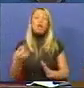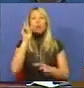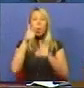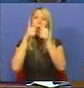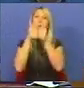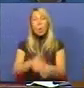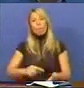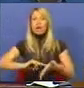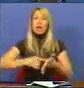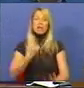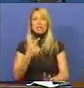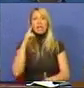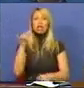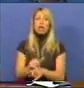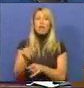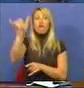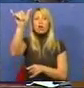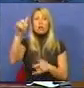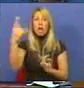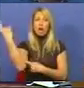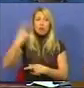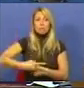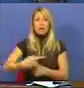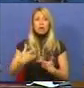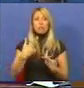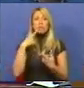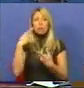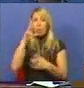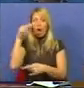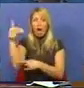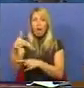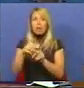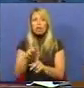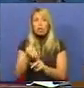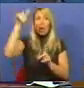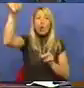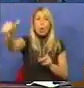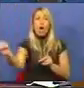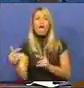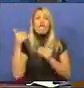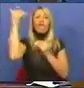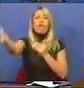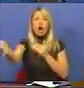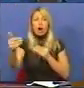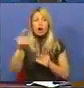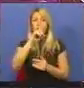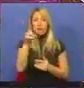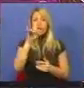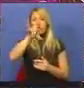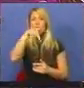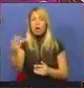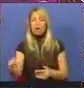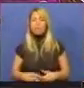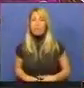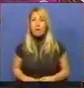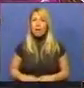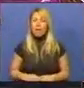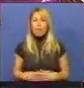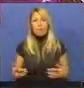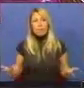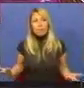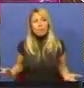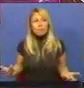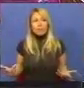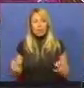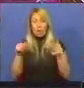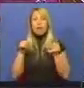Força Aérea, que tem que se abastecer fora das OGMA, como sabe, em alguns aspectos essenciais. E, portanto, essa